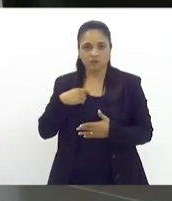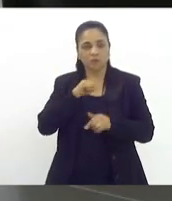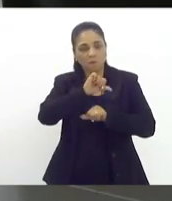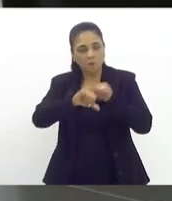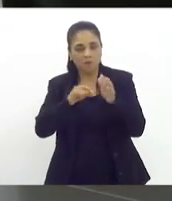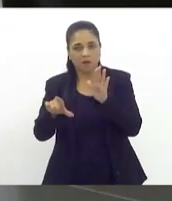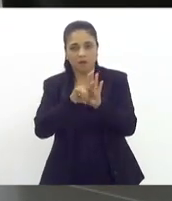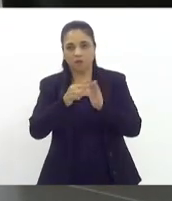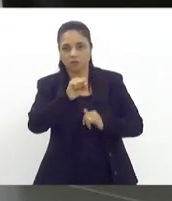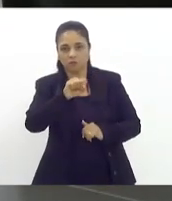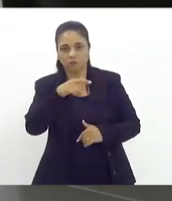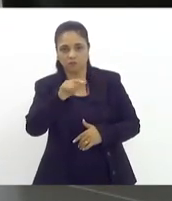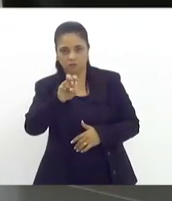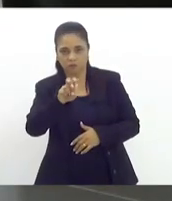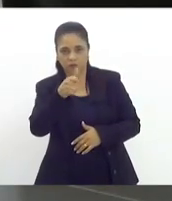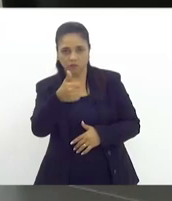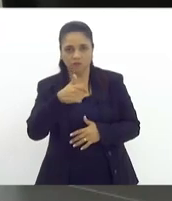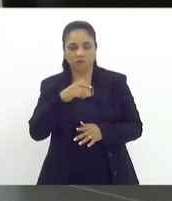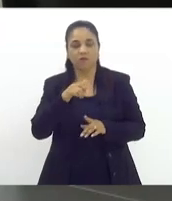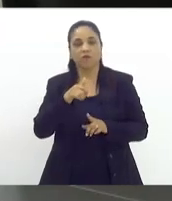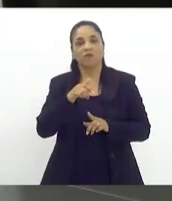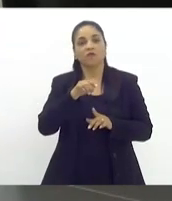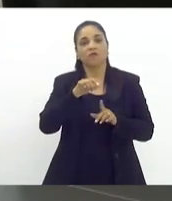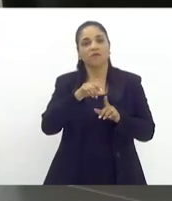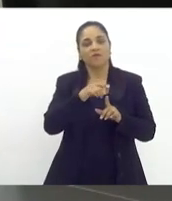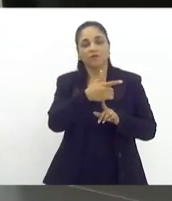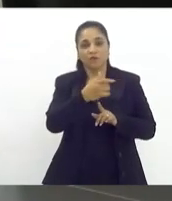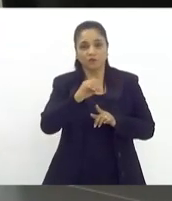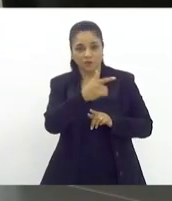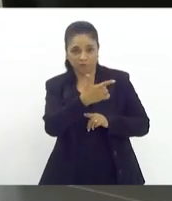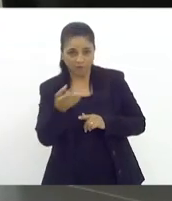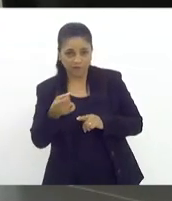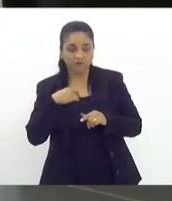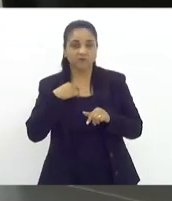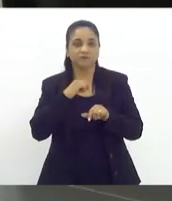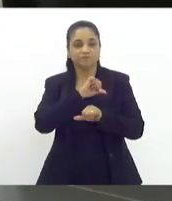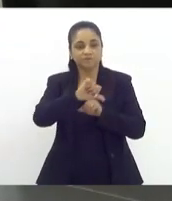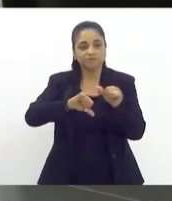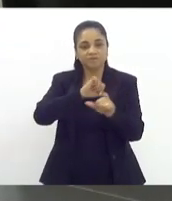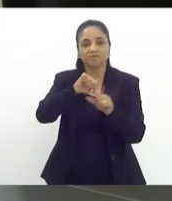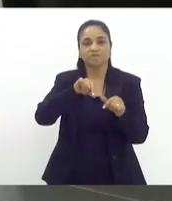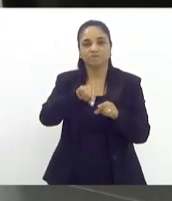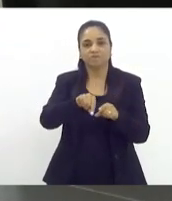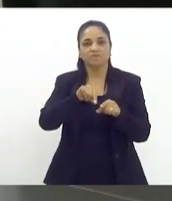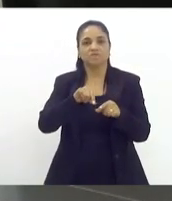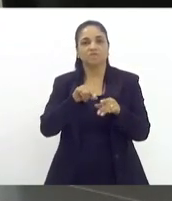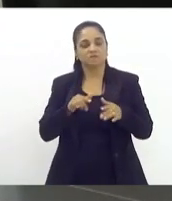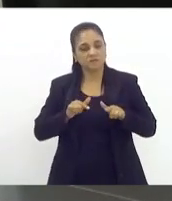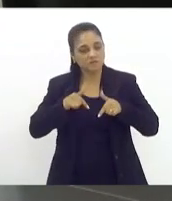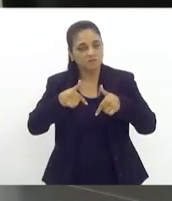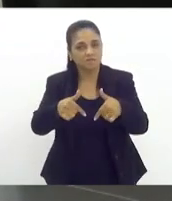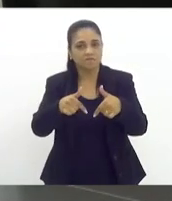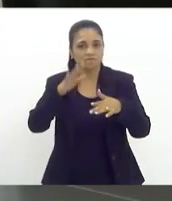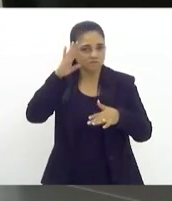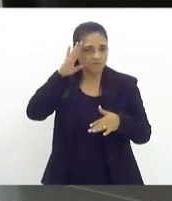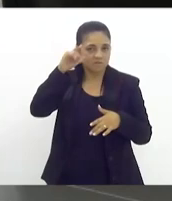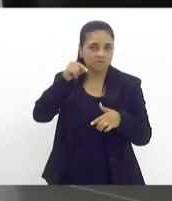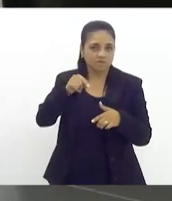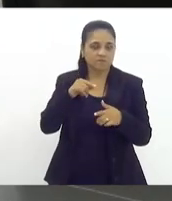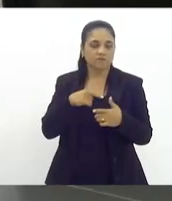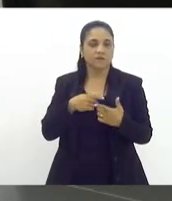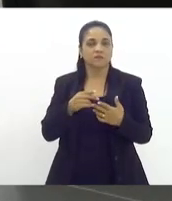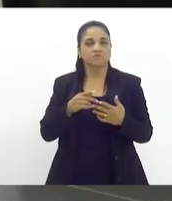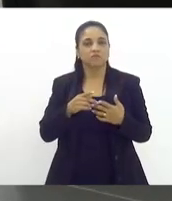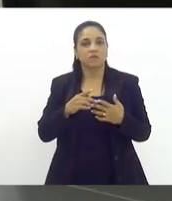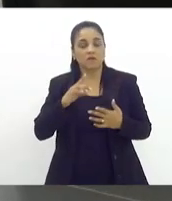lei 8.951 de 29 de julho de 2020, para estabelecer as ações de solidariedade como serviços essenciais sempre que for decretado